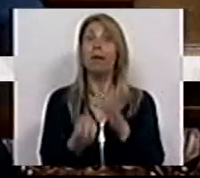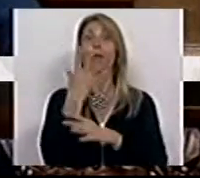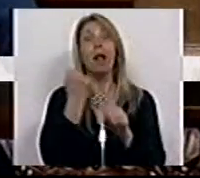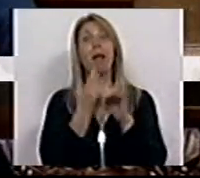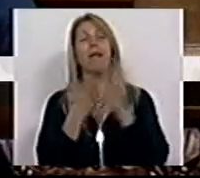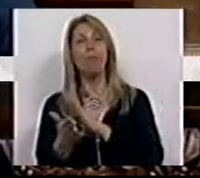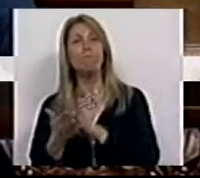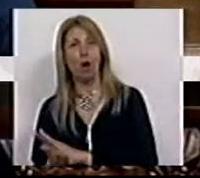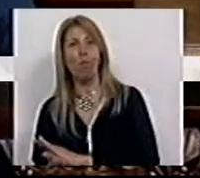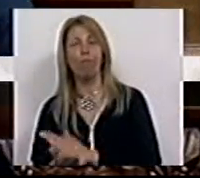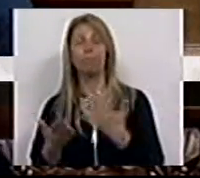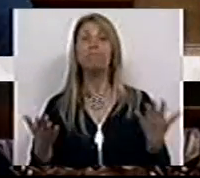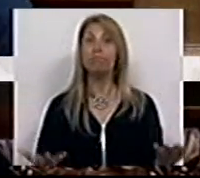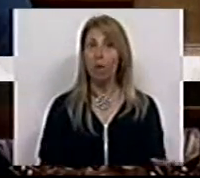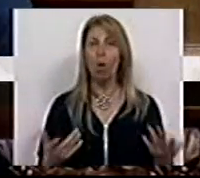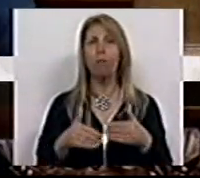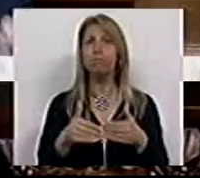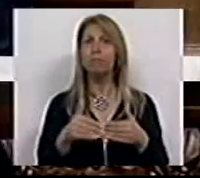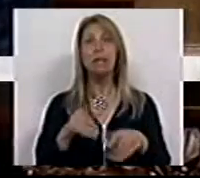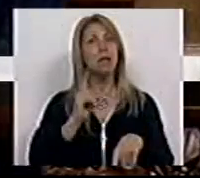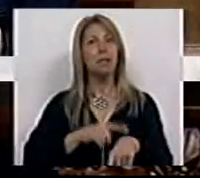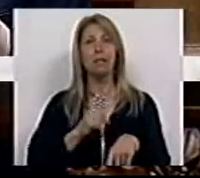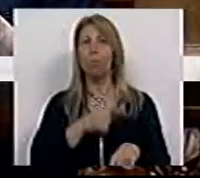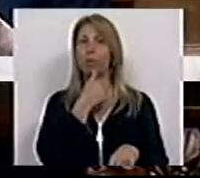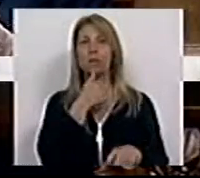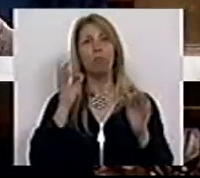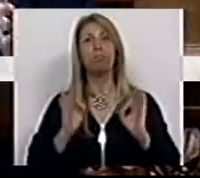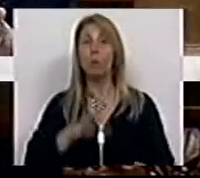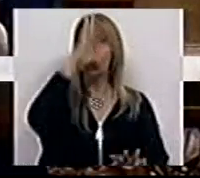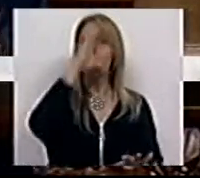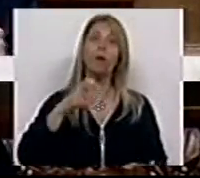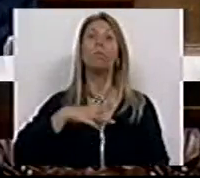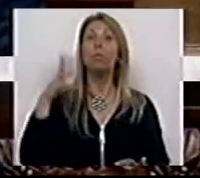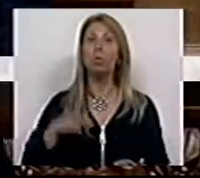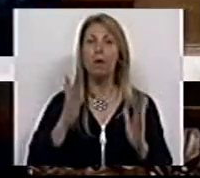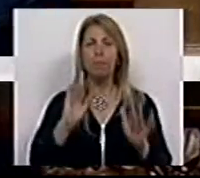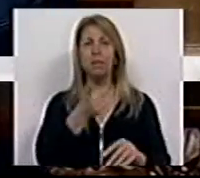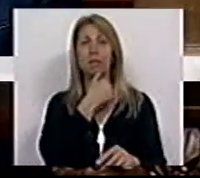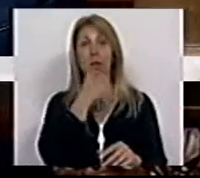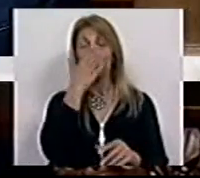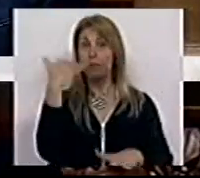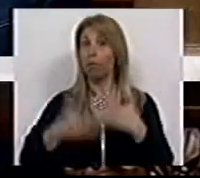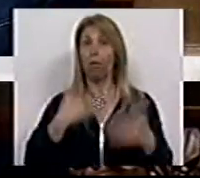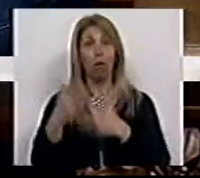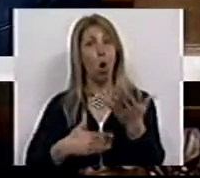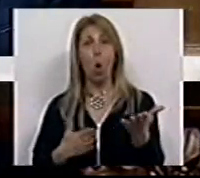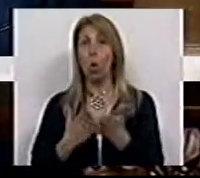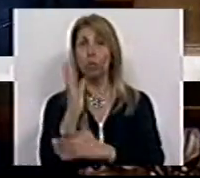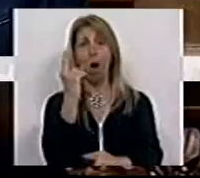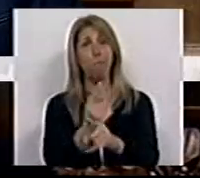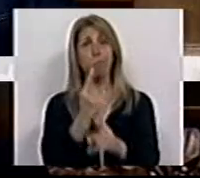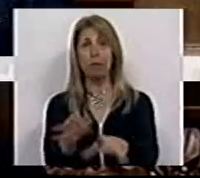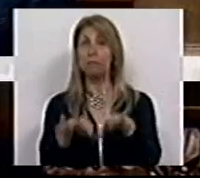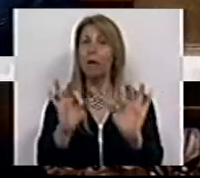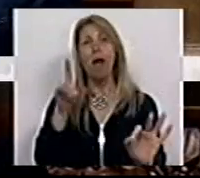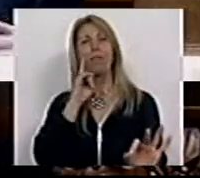Aproximamo-nos, por isso, da altura das decisões. O governo português tem de escolher se continua, como até aqui, a defender os interesses